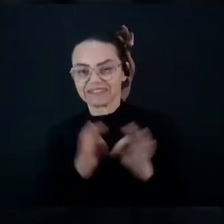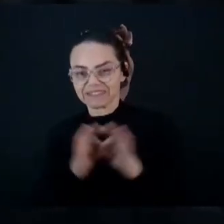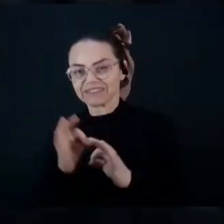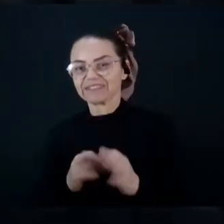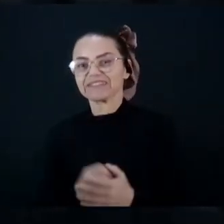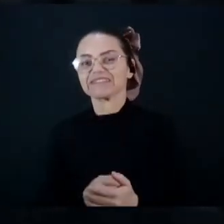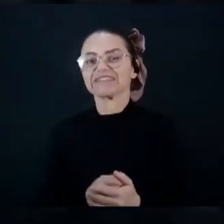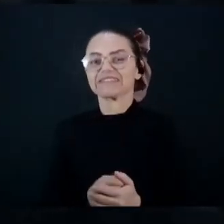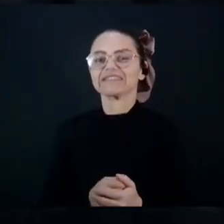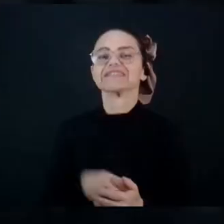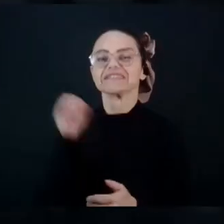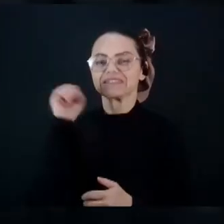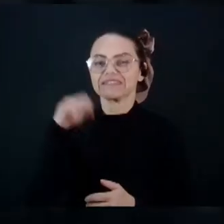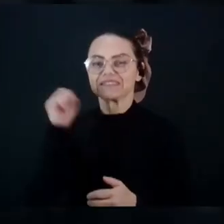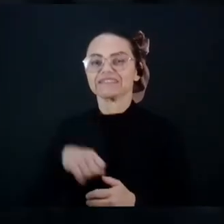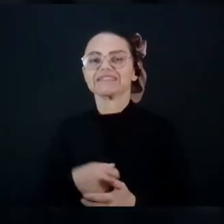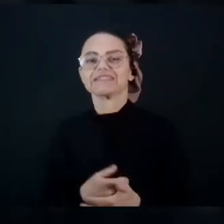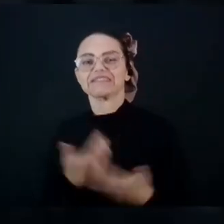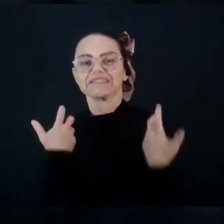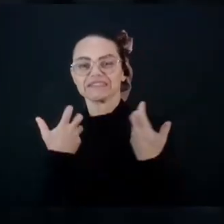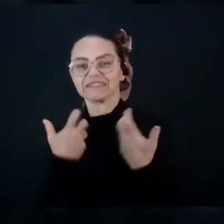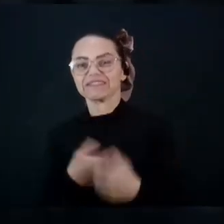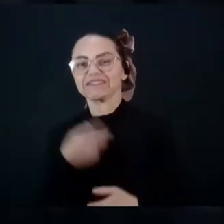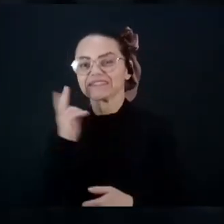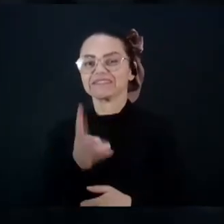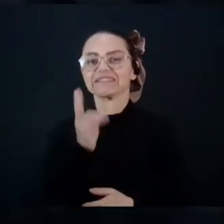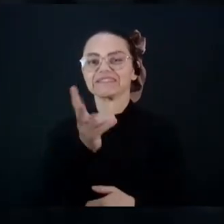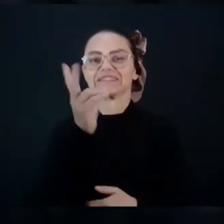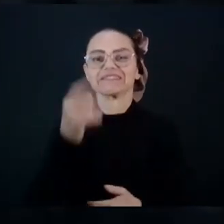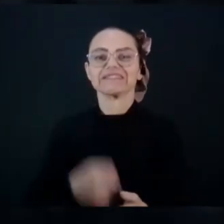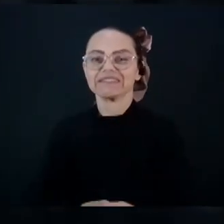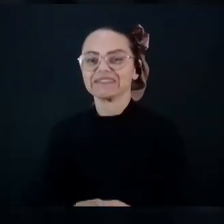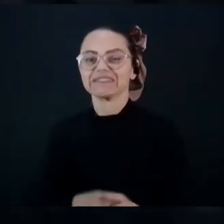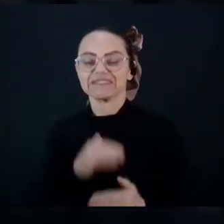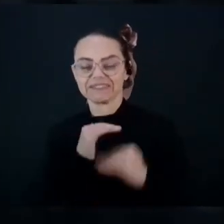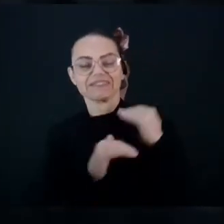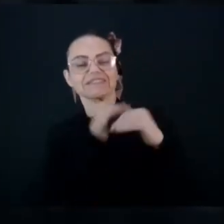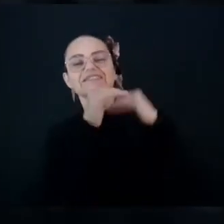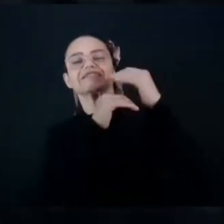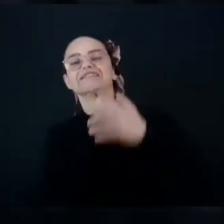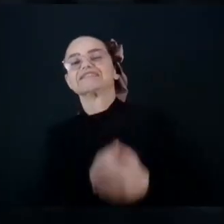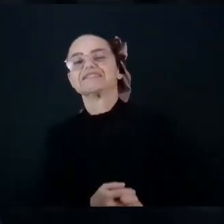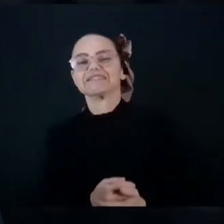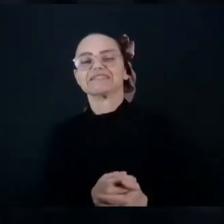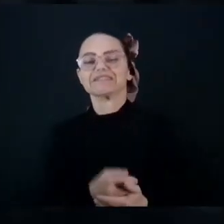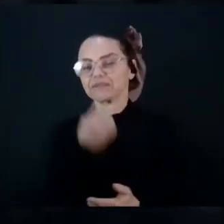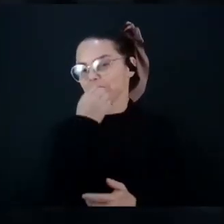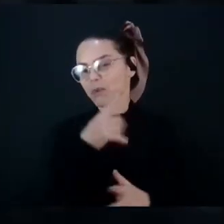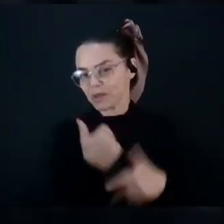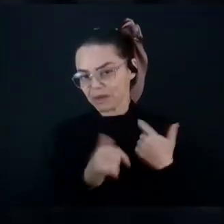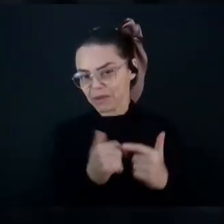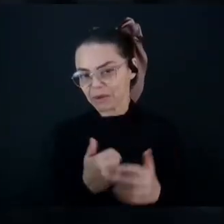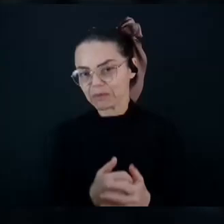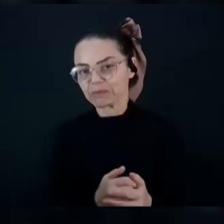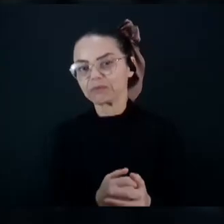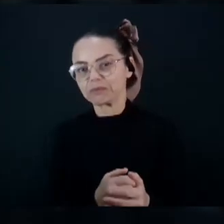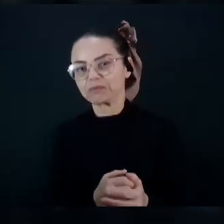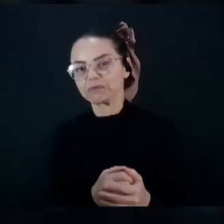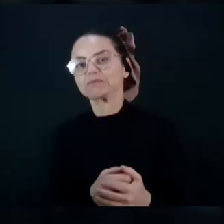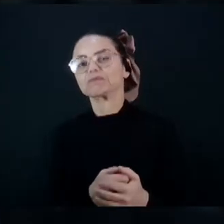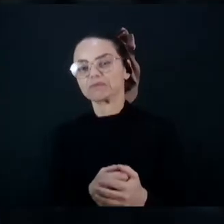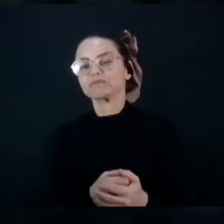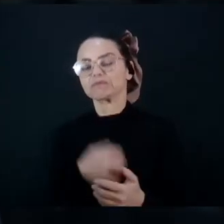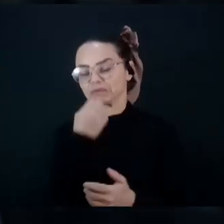preparada, sim. Eu pretendo continuar aqui, me desenvolver e desempenhar um trabalho